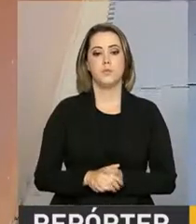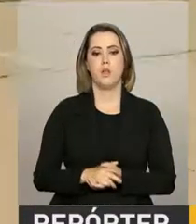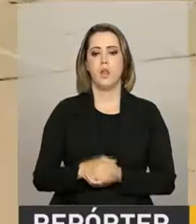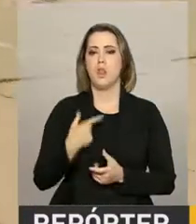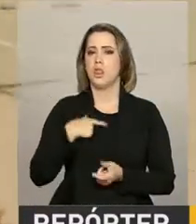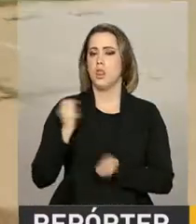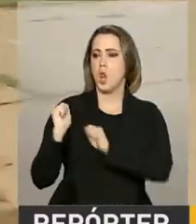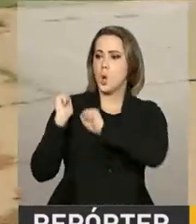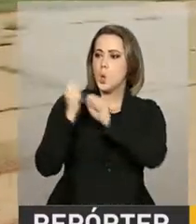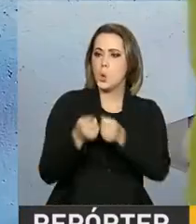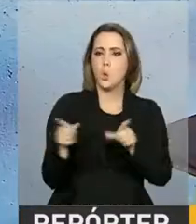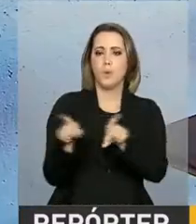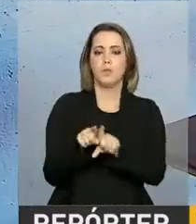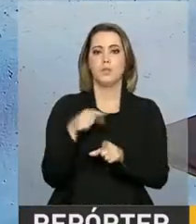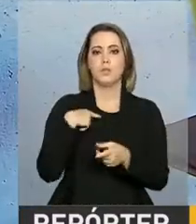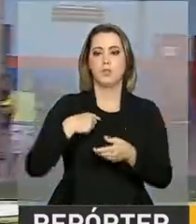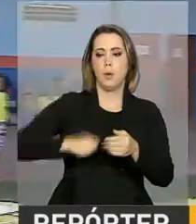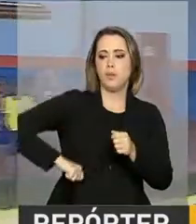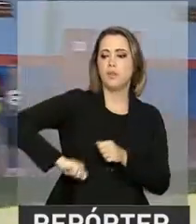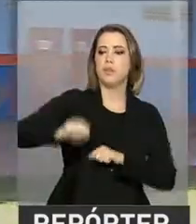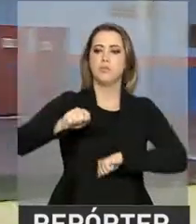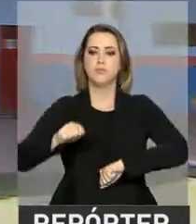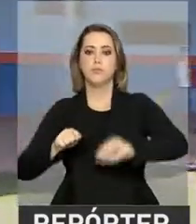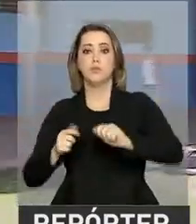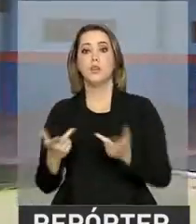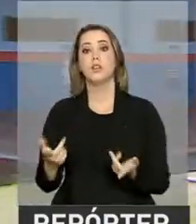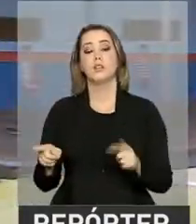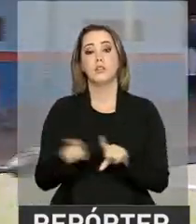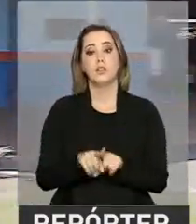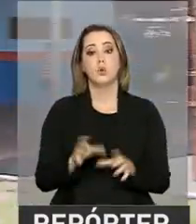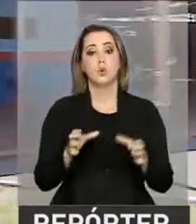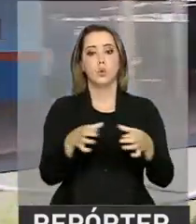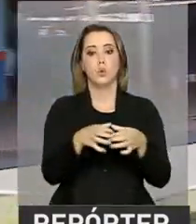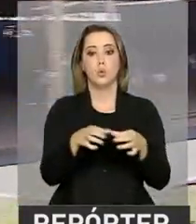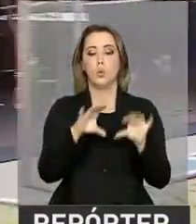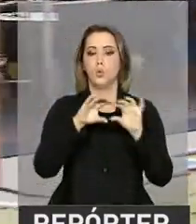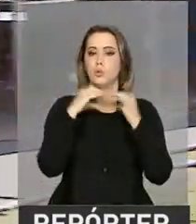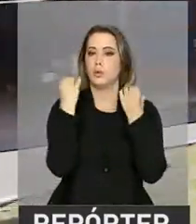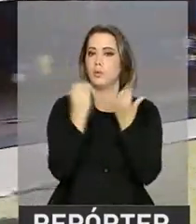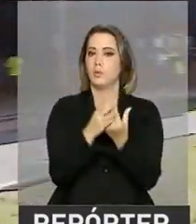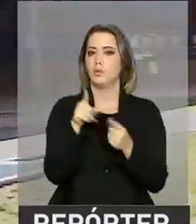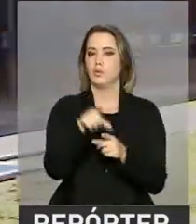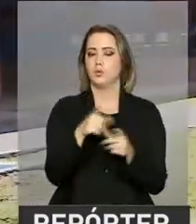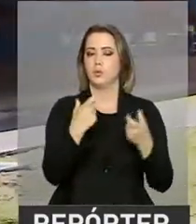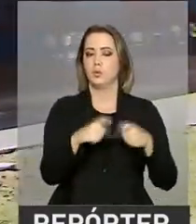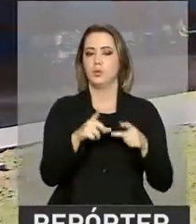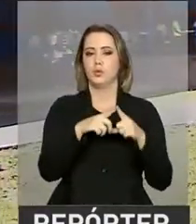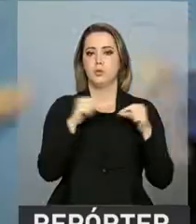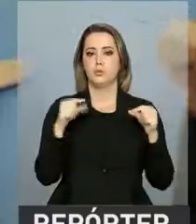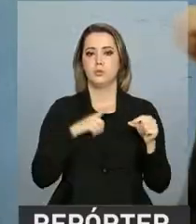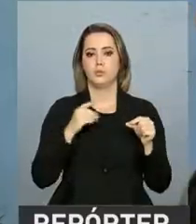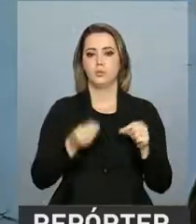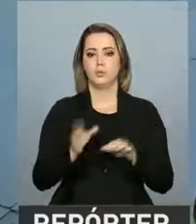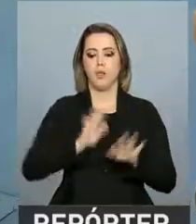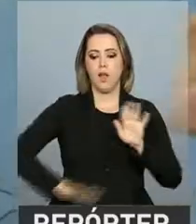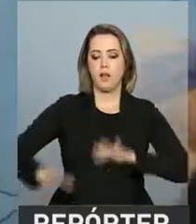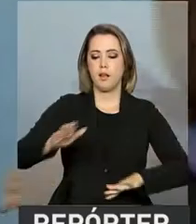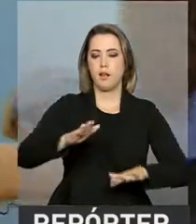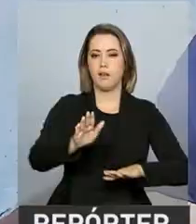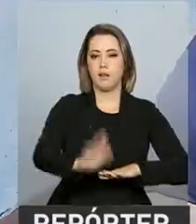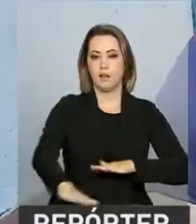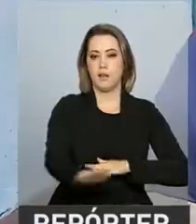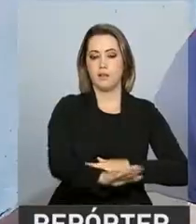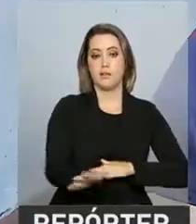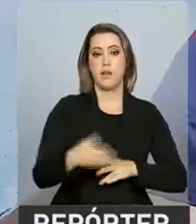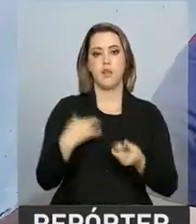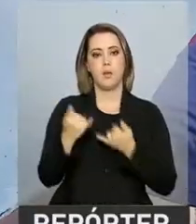Jiu-jitsu, futebol, tênis de mesa. Na Associação Viver, na Cidade Estrutural, região de Brasília, a criançada pratica